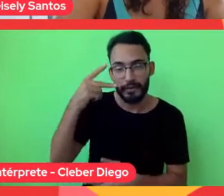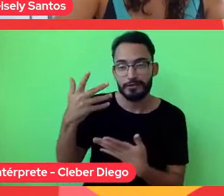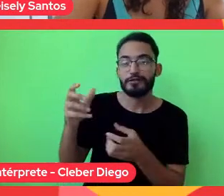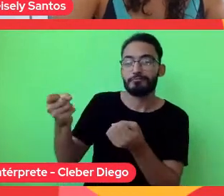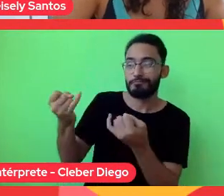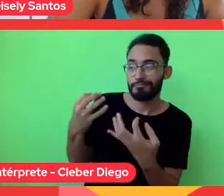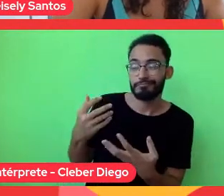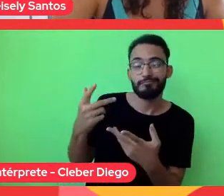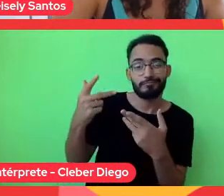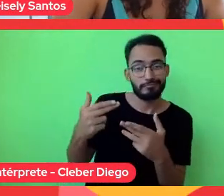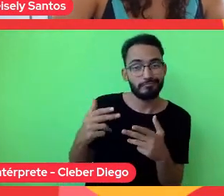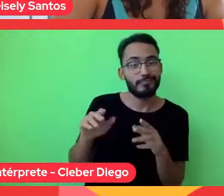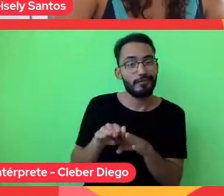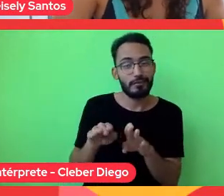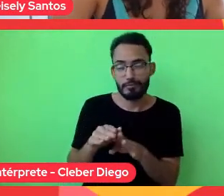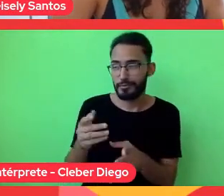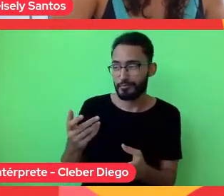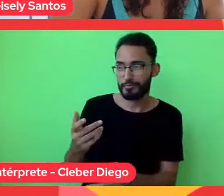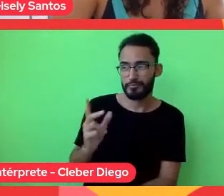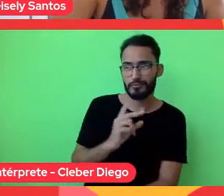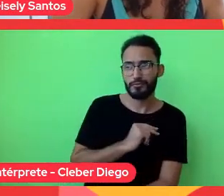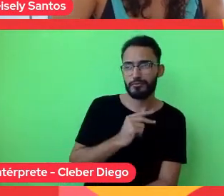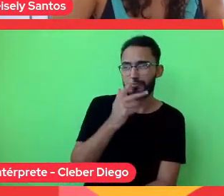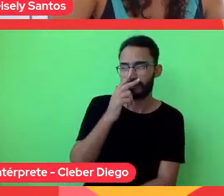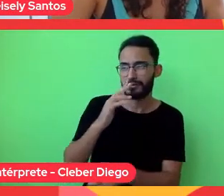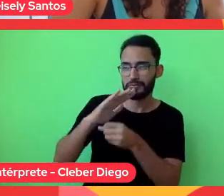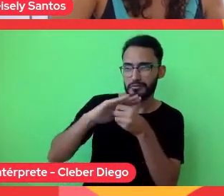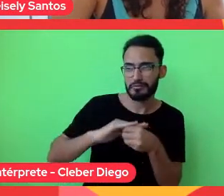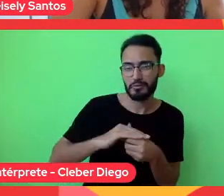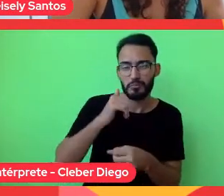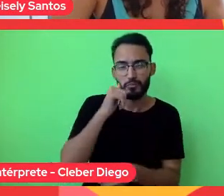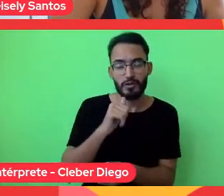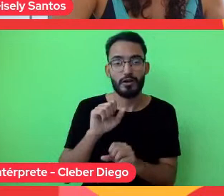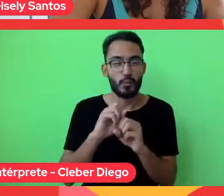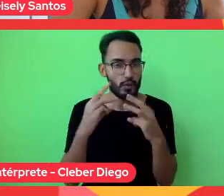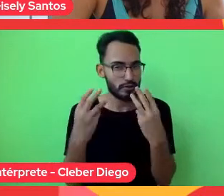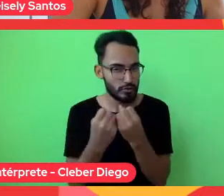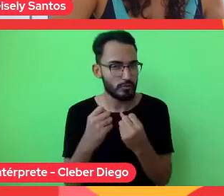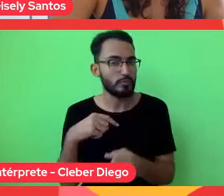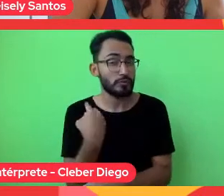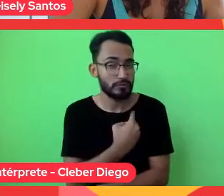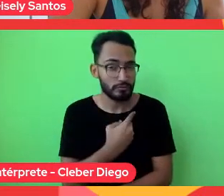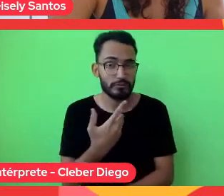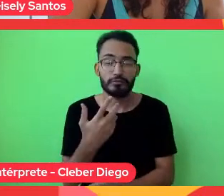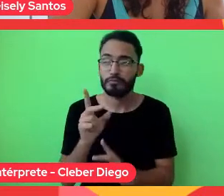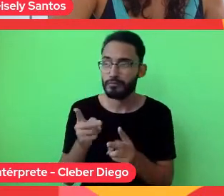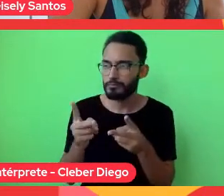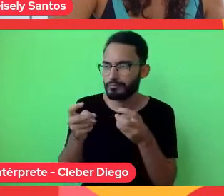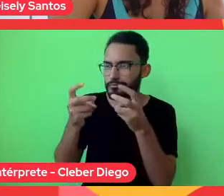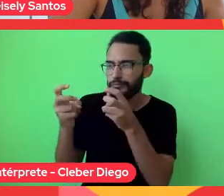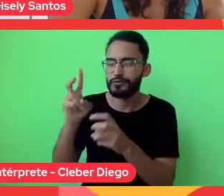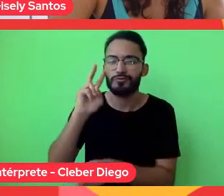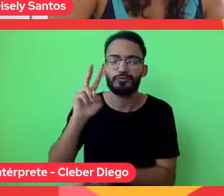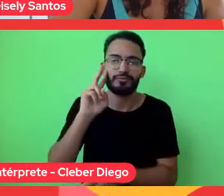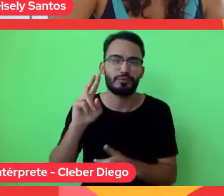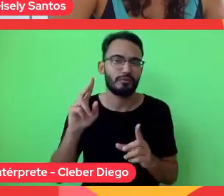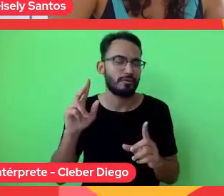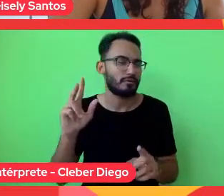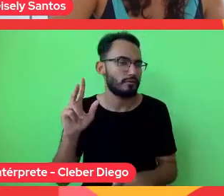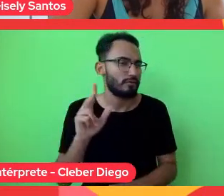coisas que são absurdas, absurdas, absurdas, e no workshop a gente escuta coisas mais absurdas ainda, e é por isso que é